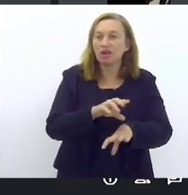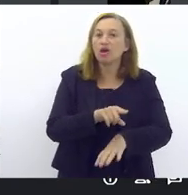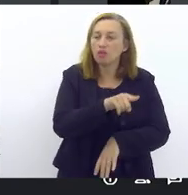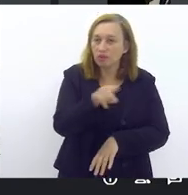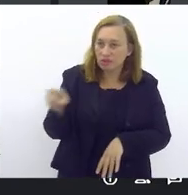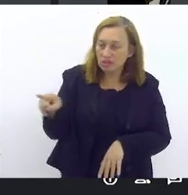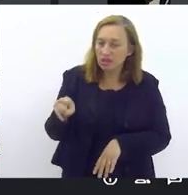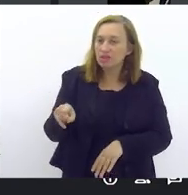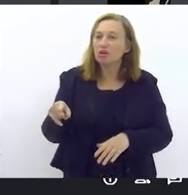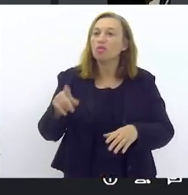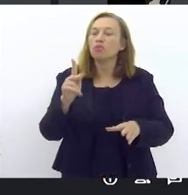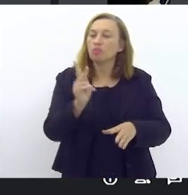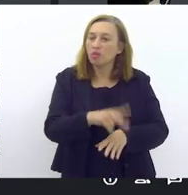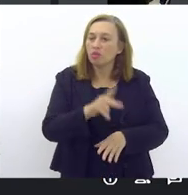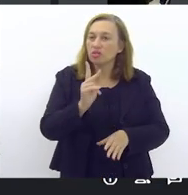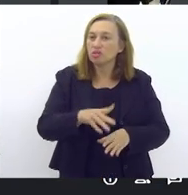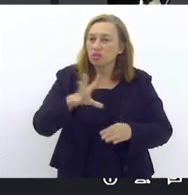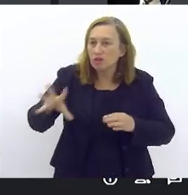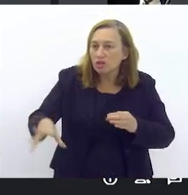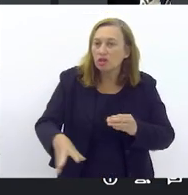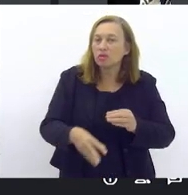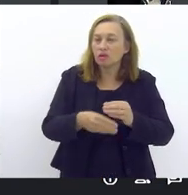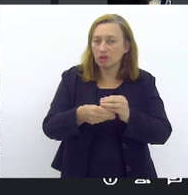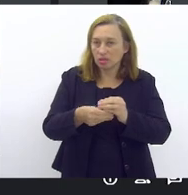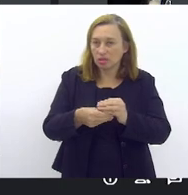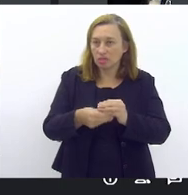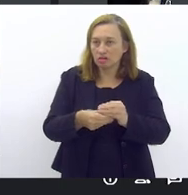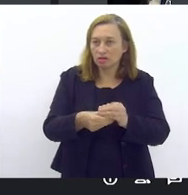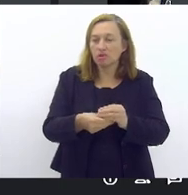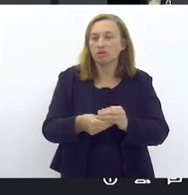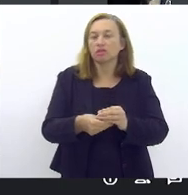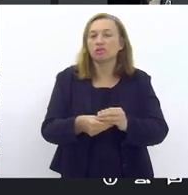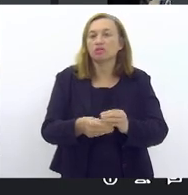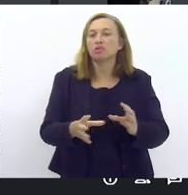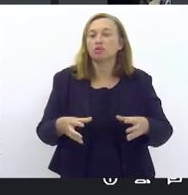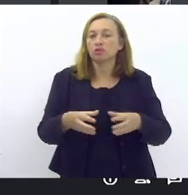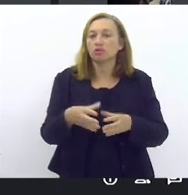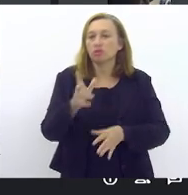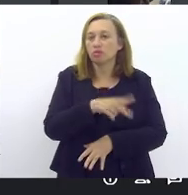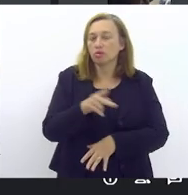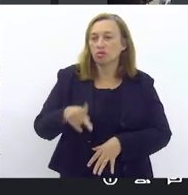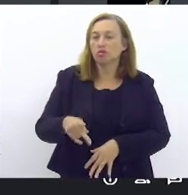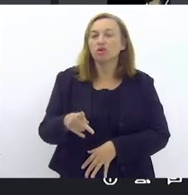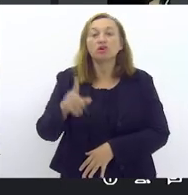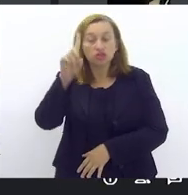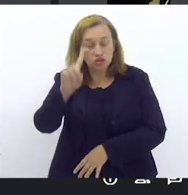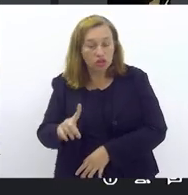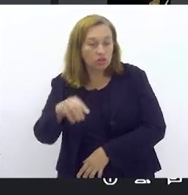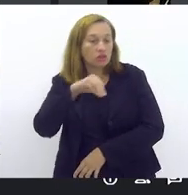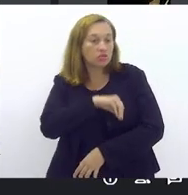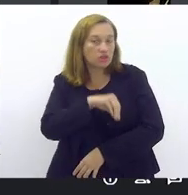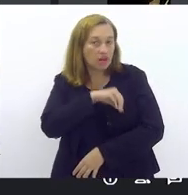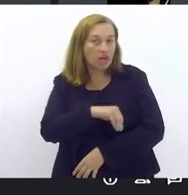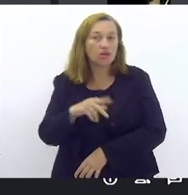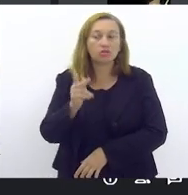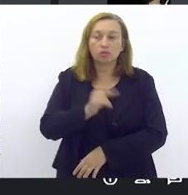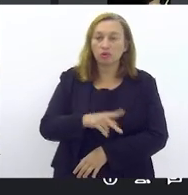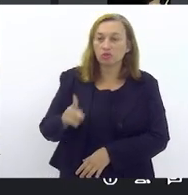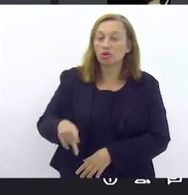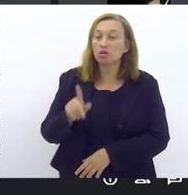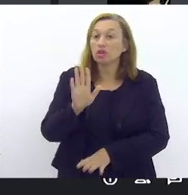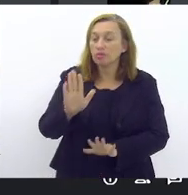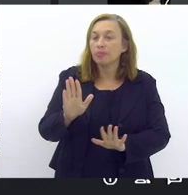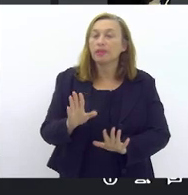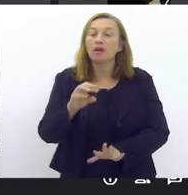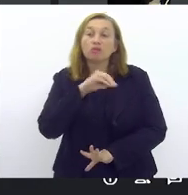vocês devem ser enquadradas na carreira docente e devem ter direito ao piso nacional salarial. E sobre o piso, queria